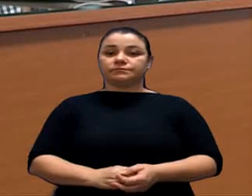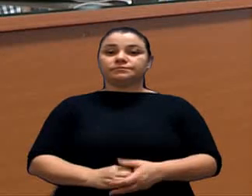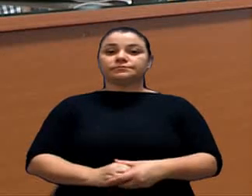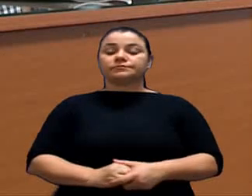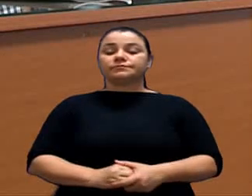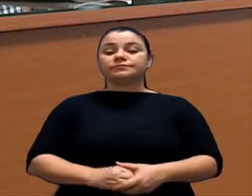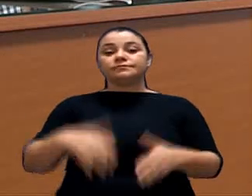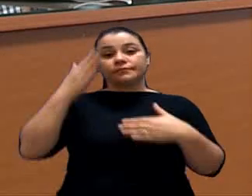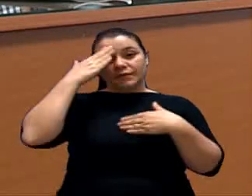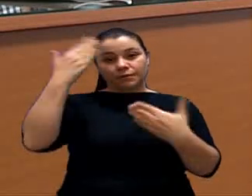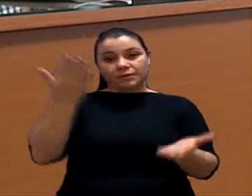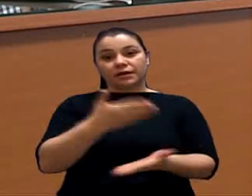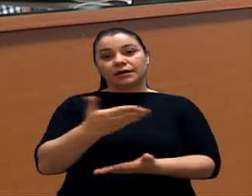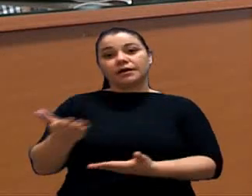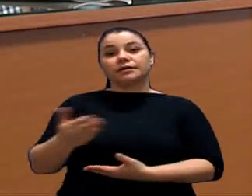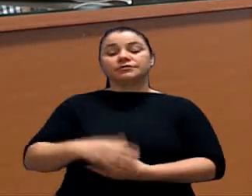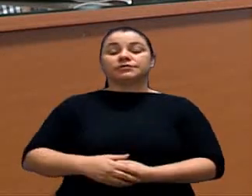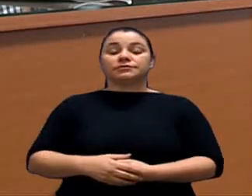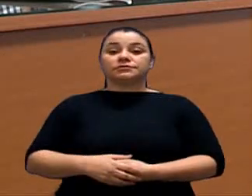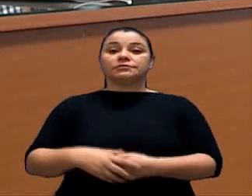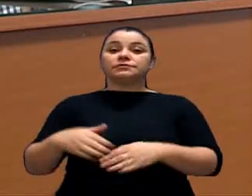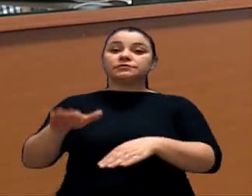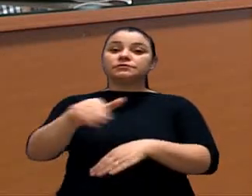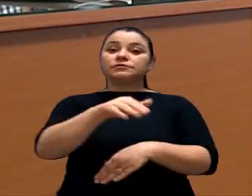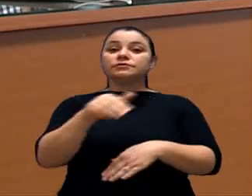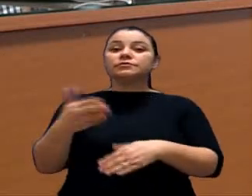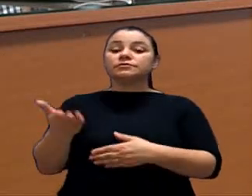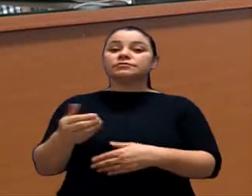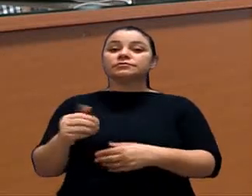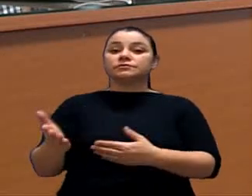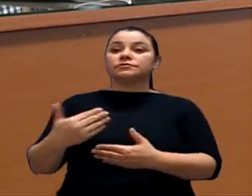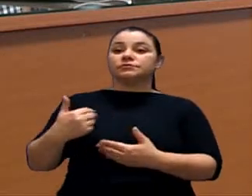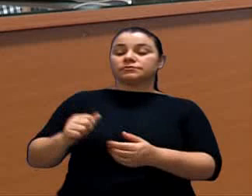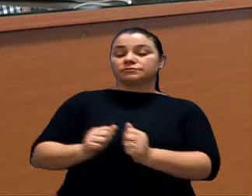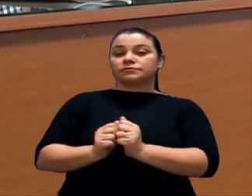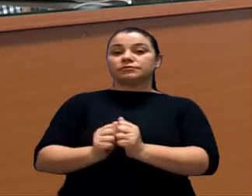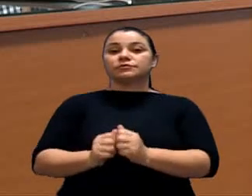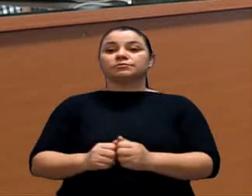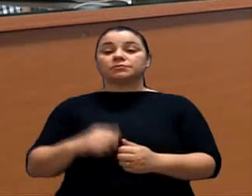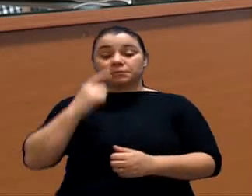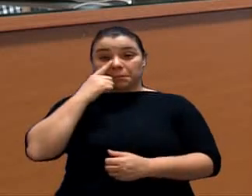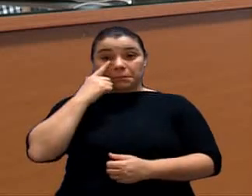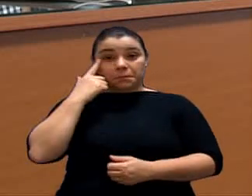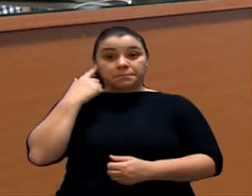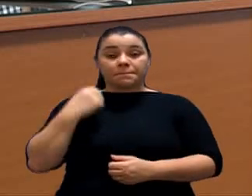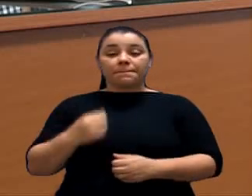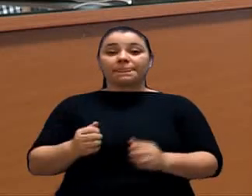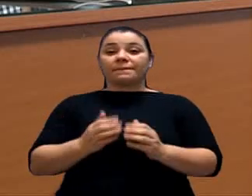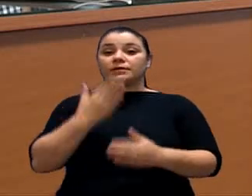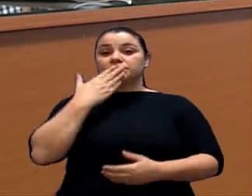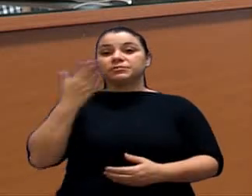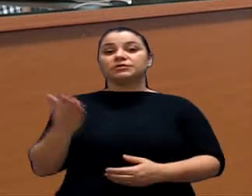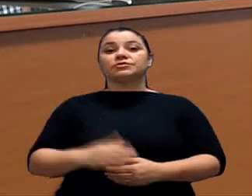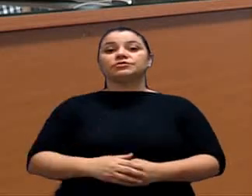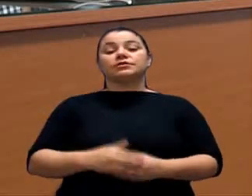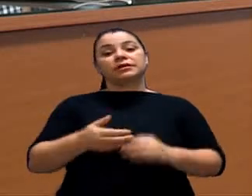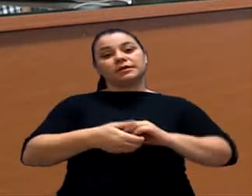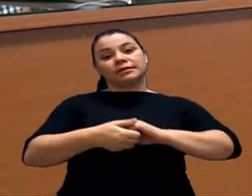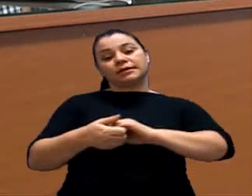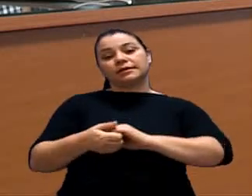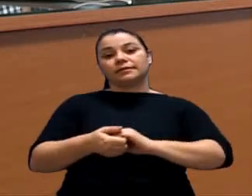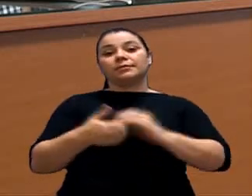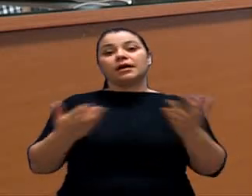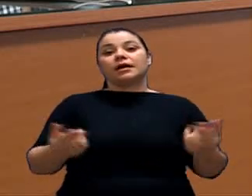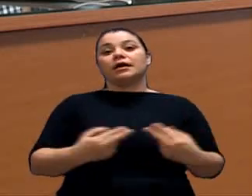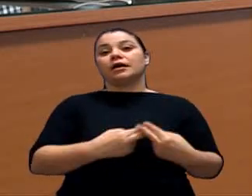Obrigado, vereadora Fernanda Barcia. Vou chamar, você vai falar comigo? Então, um pedido de desculpa, eu ia começar a homenagem, agora é a hora do